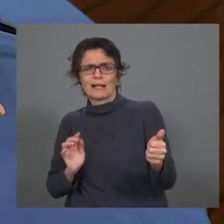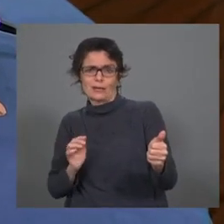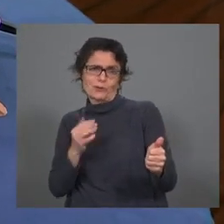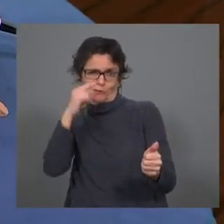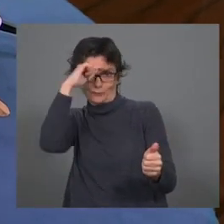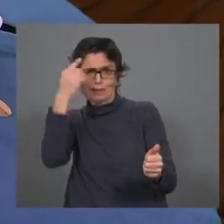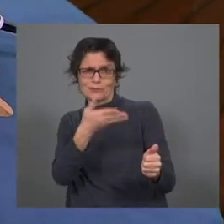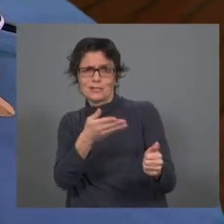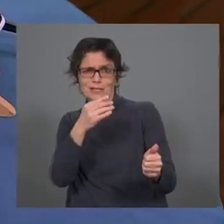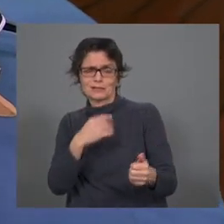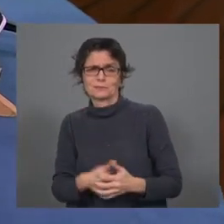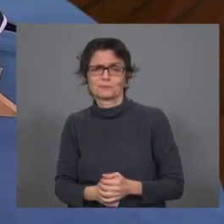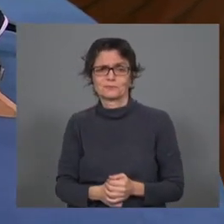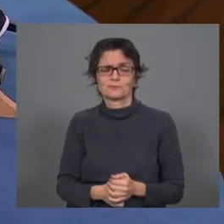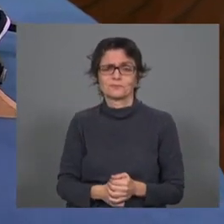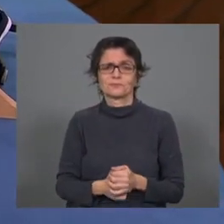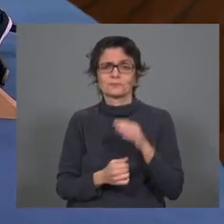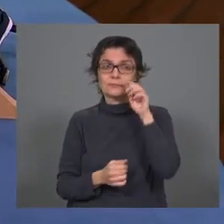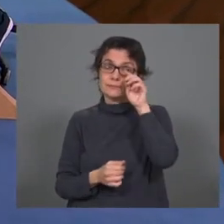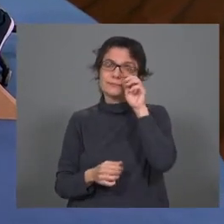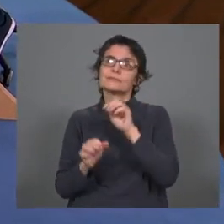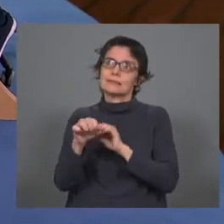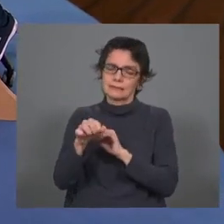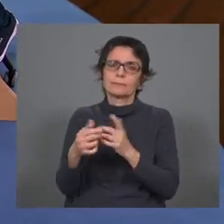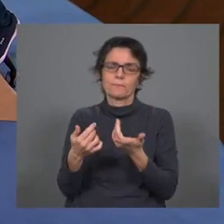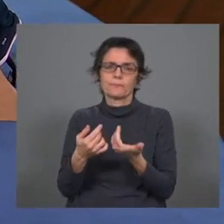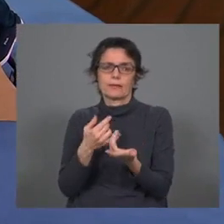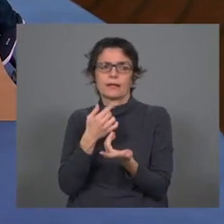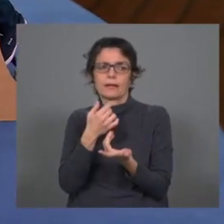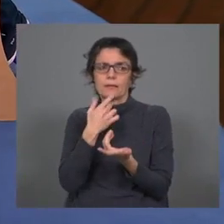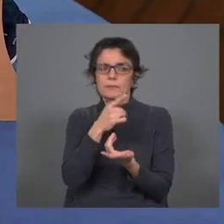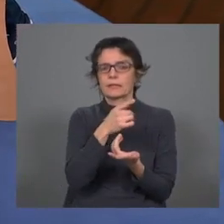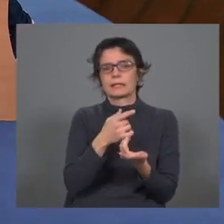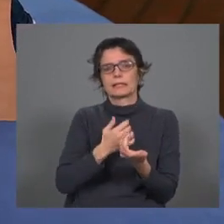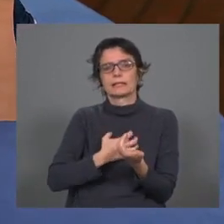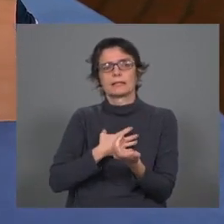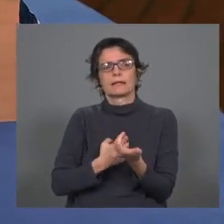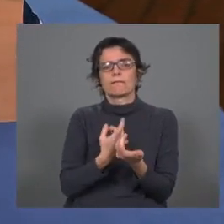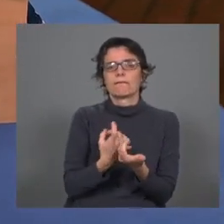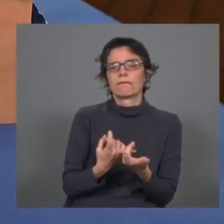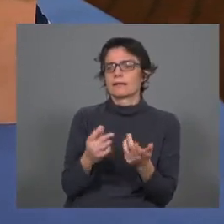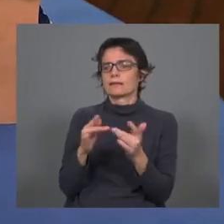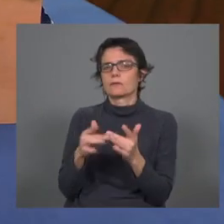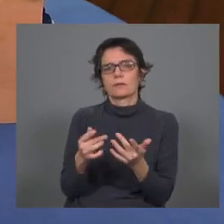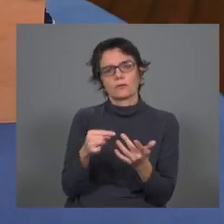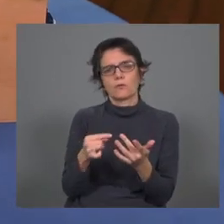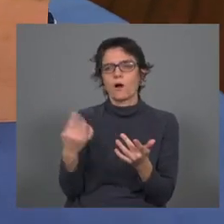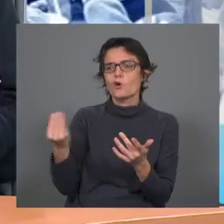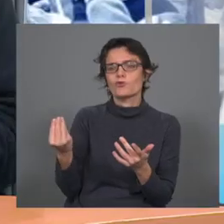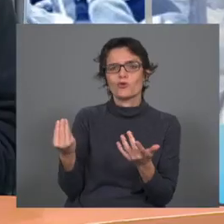pandemia. Sim. Eles, nota-se que eles sentem muito esta ausência dos jovens.